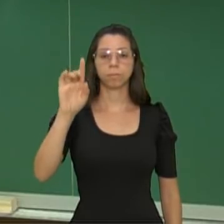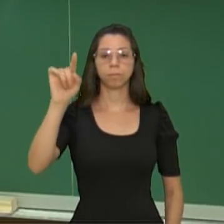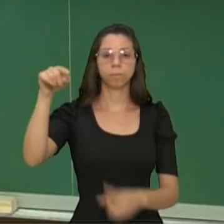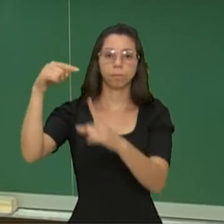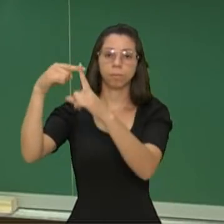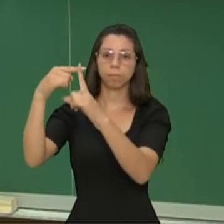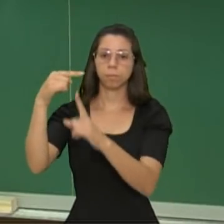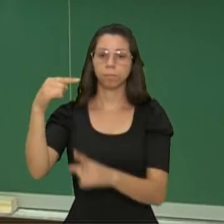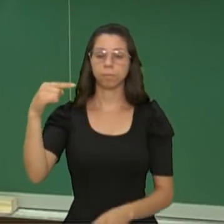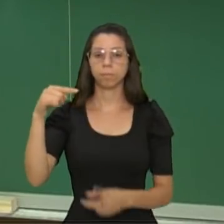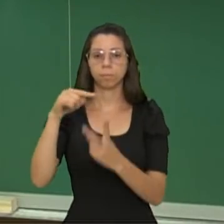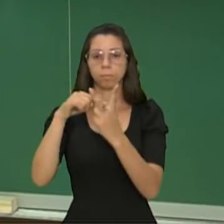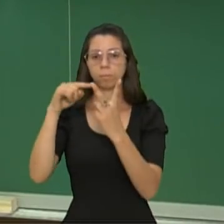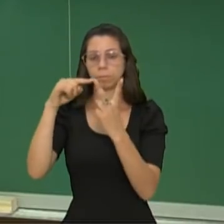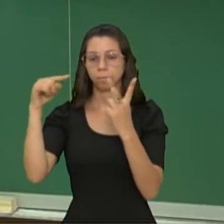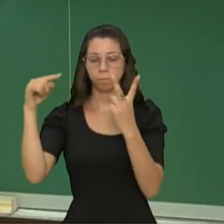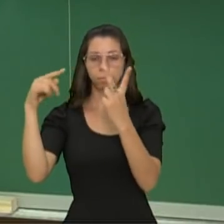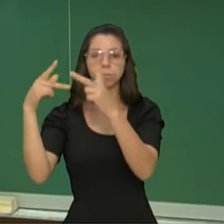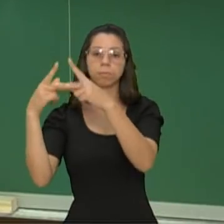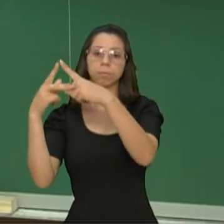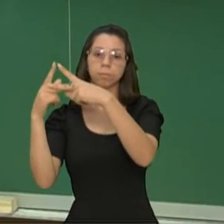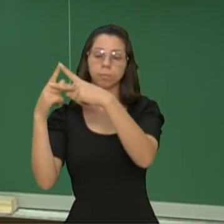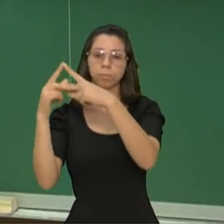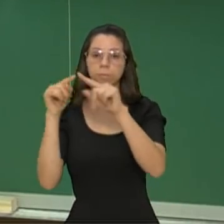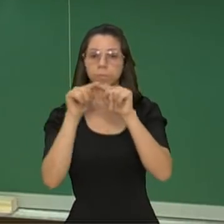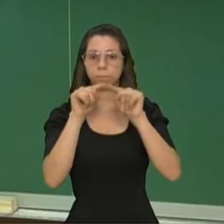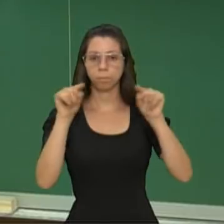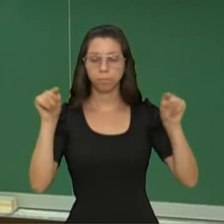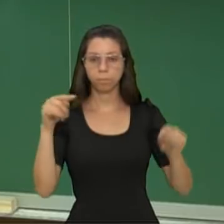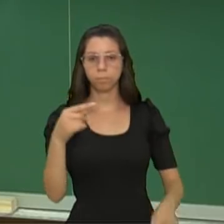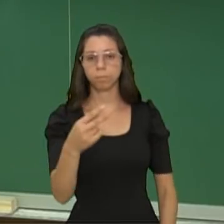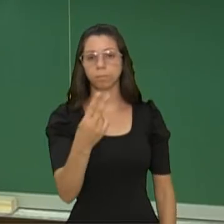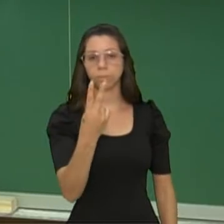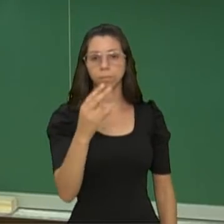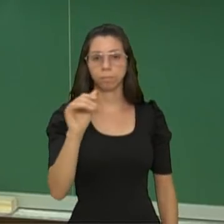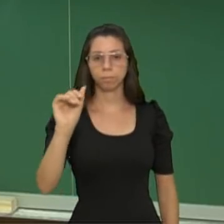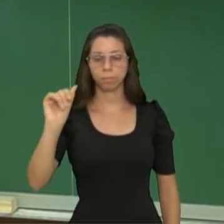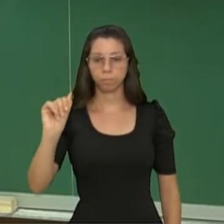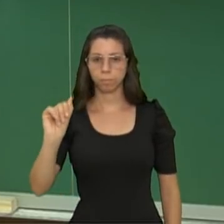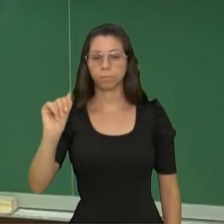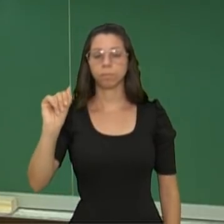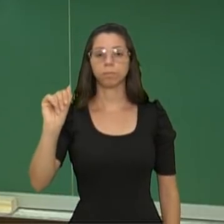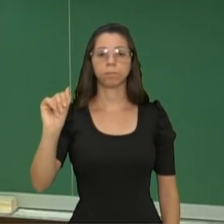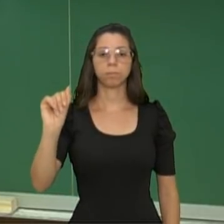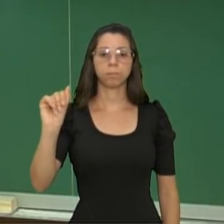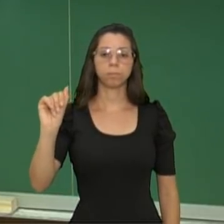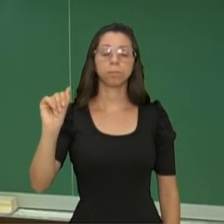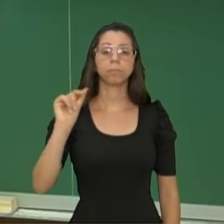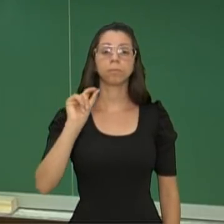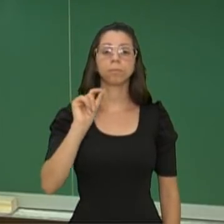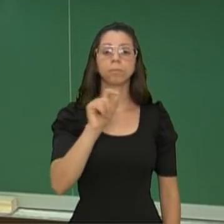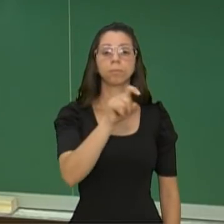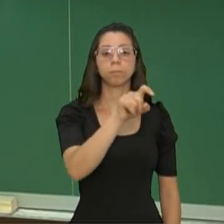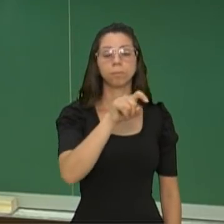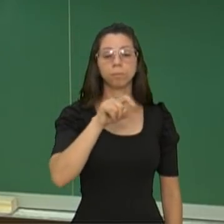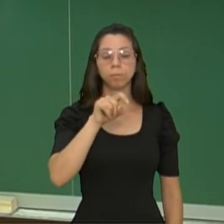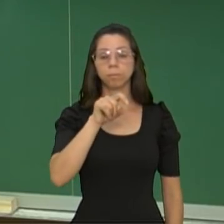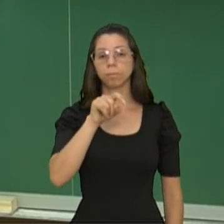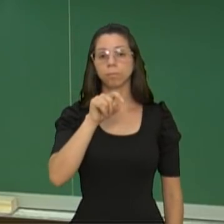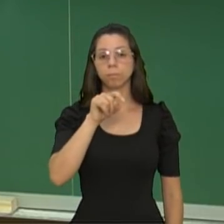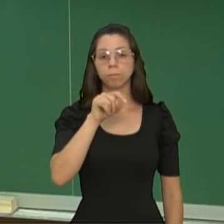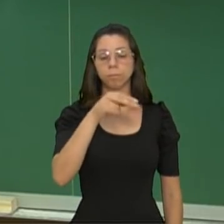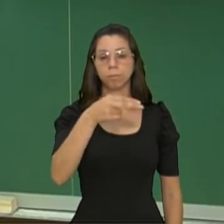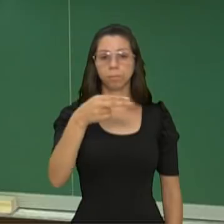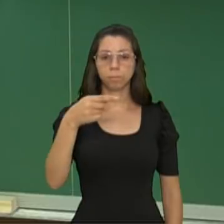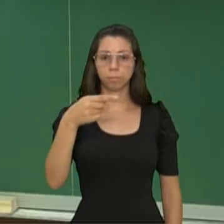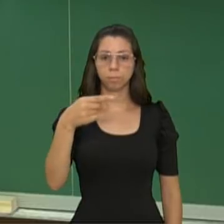ou menos raiz de delta dividido por 2a, e o meu x vai ser igual